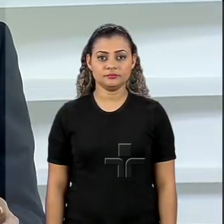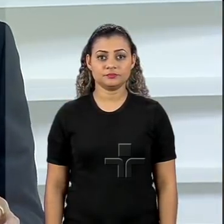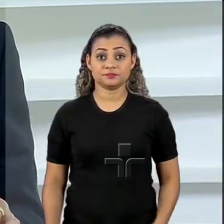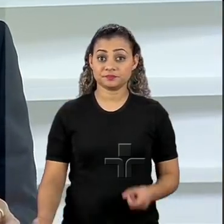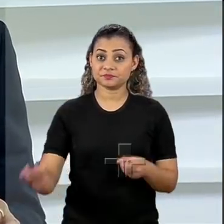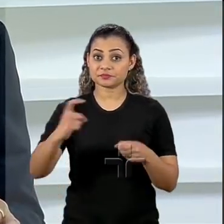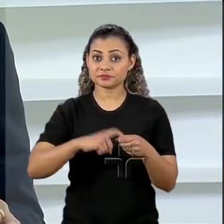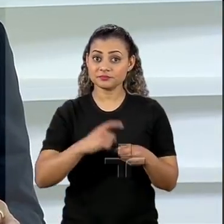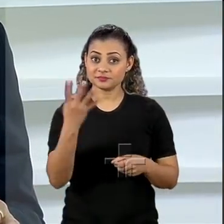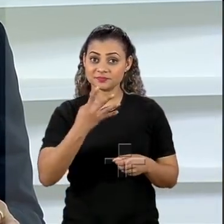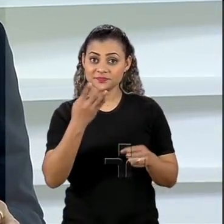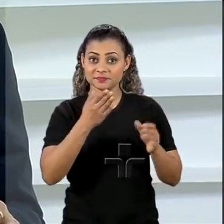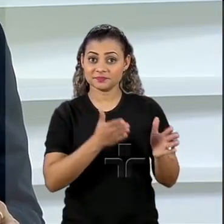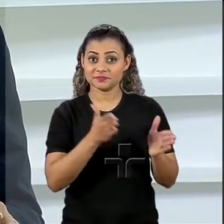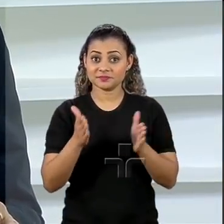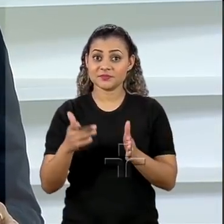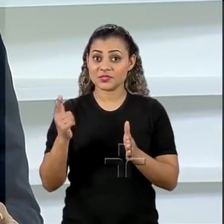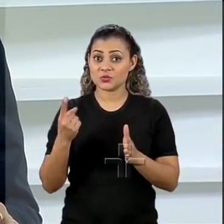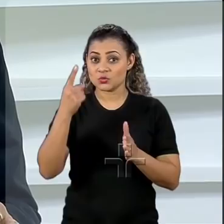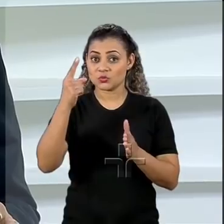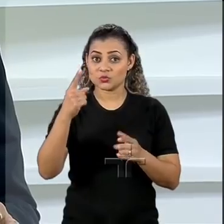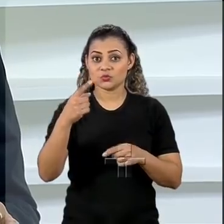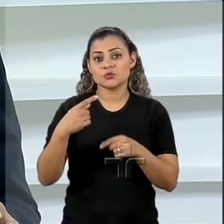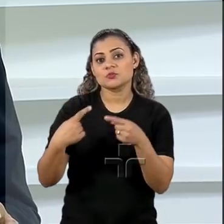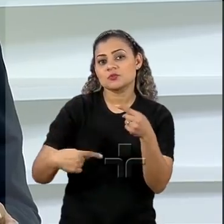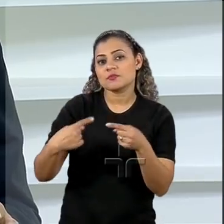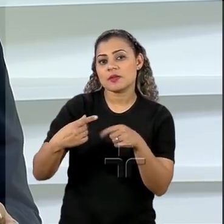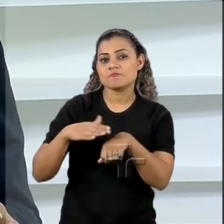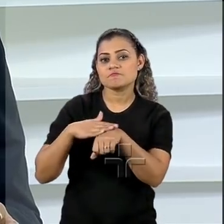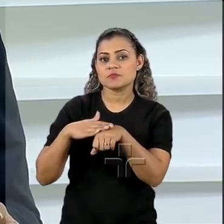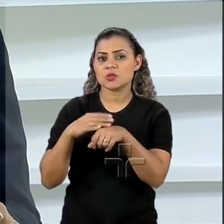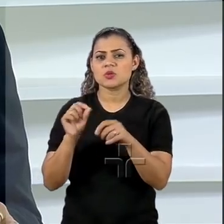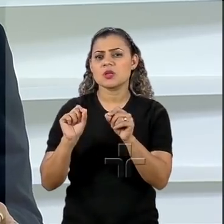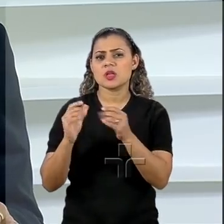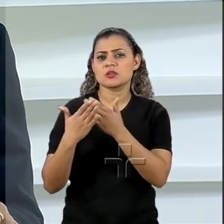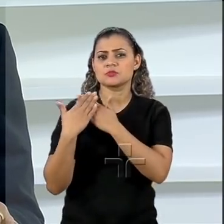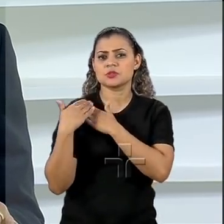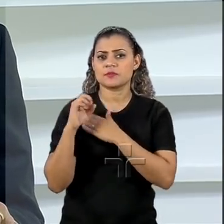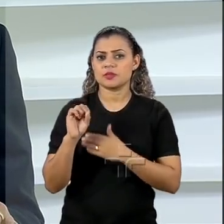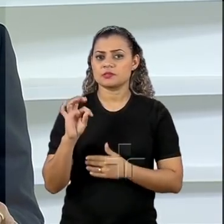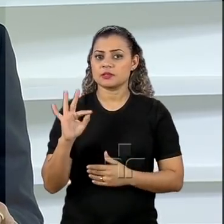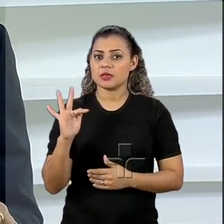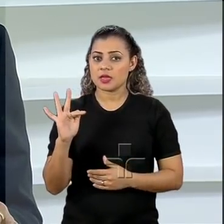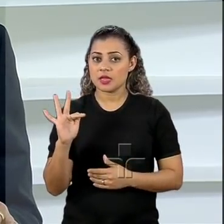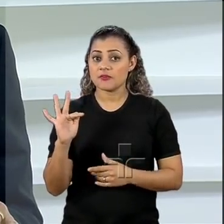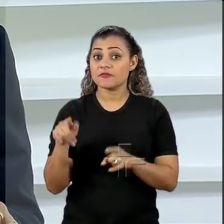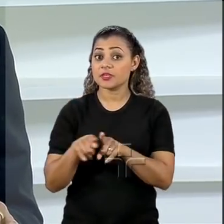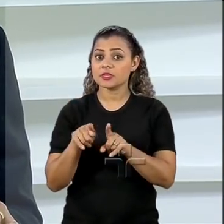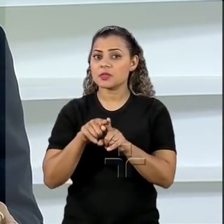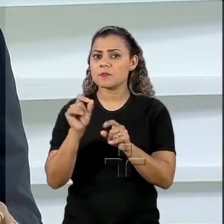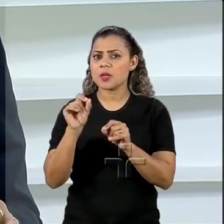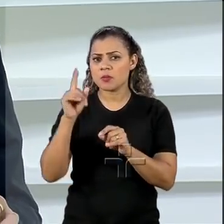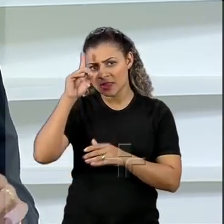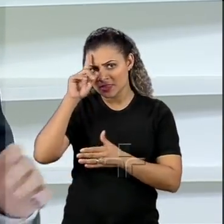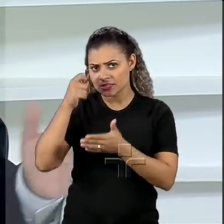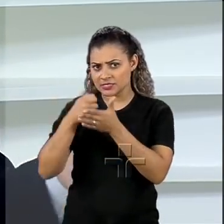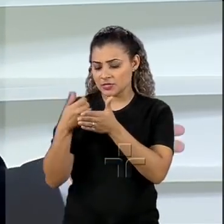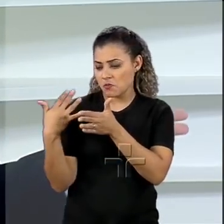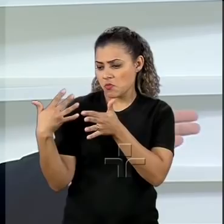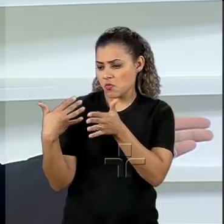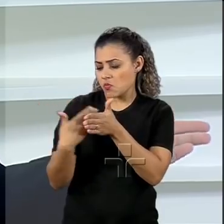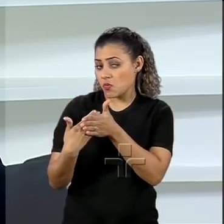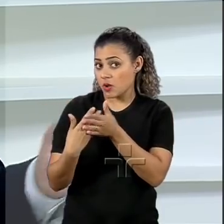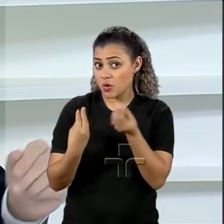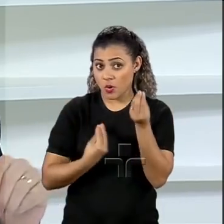Estamos de volta para o quarto e último bloco do debate sobre o papel do STF e algumas de suas recentes decisões. Eu